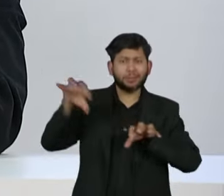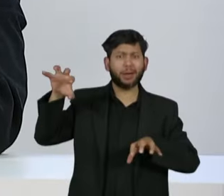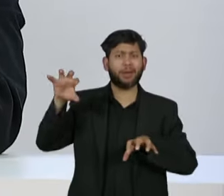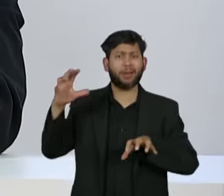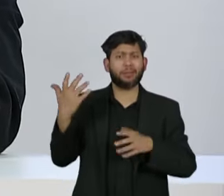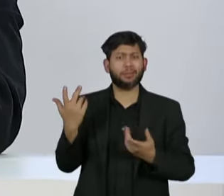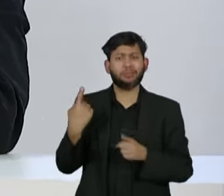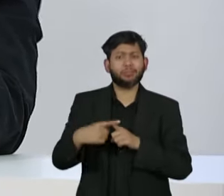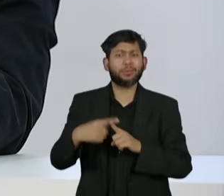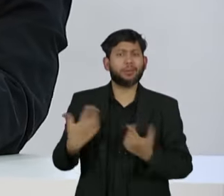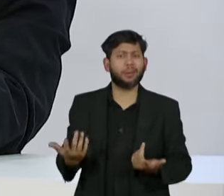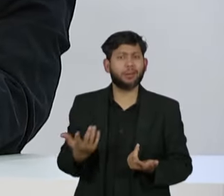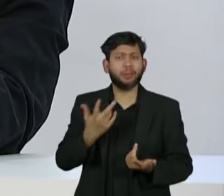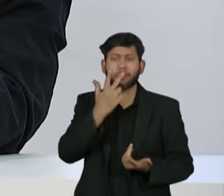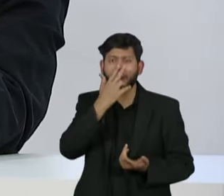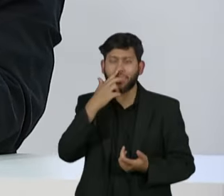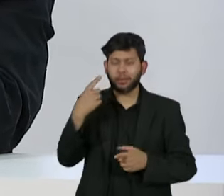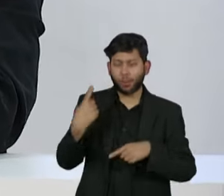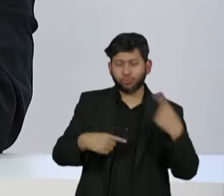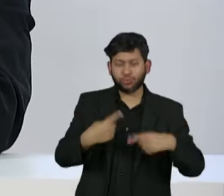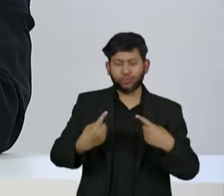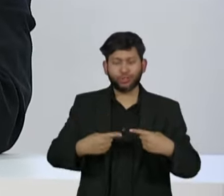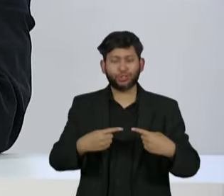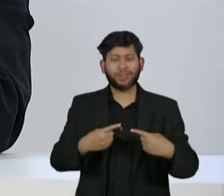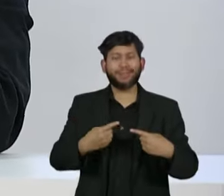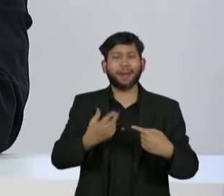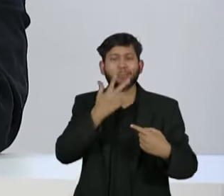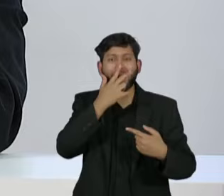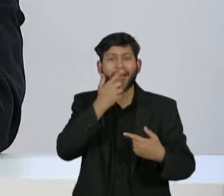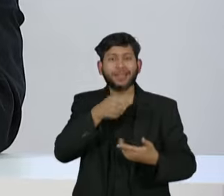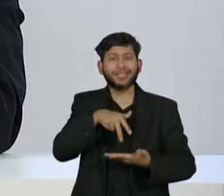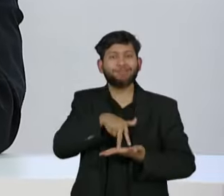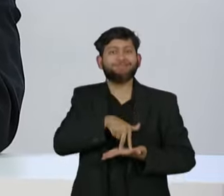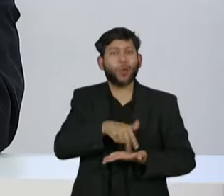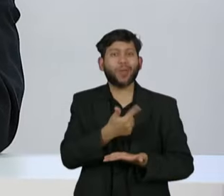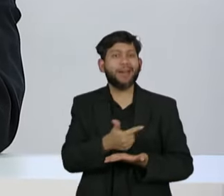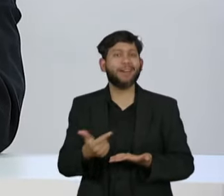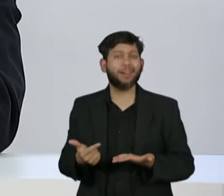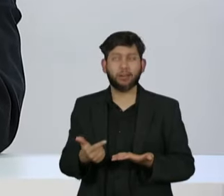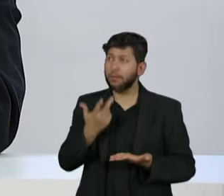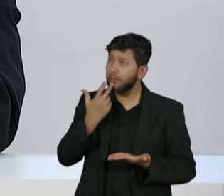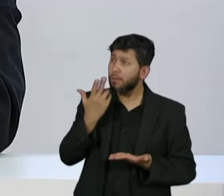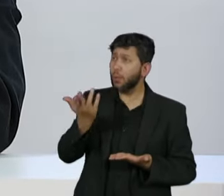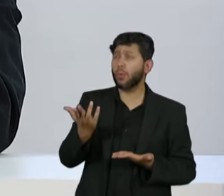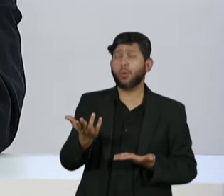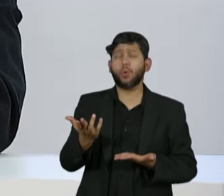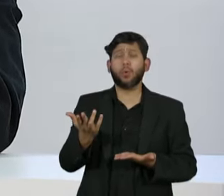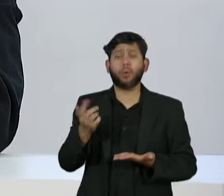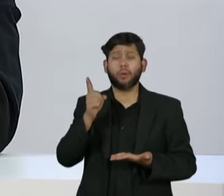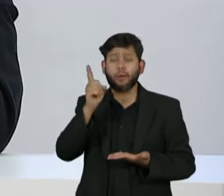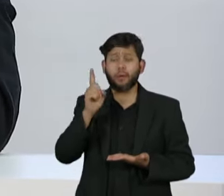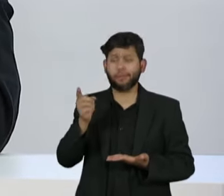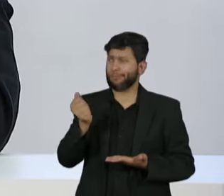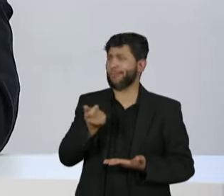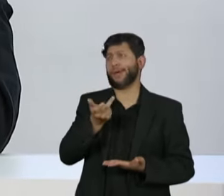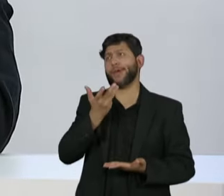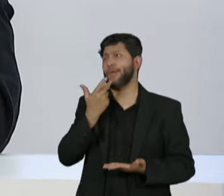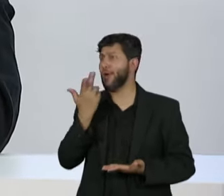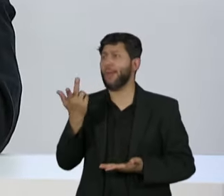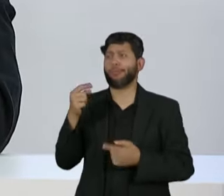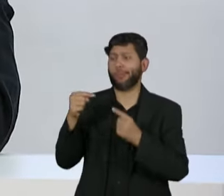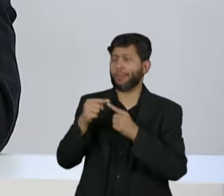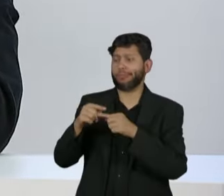se é o histórico de instabilidade política da região se é uma questão como o senhor já mencionou várias vezes aqui